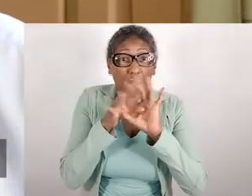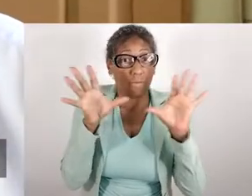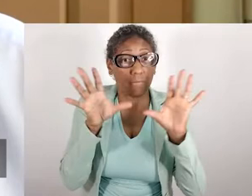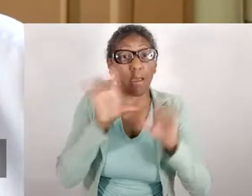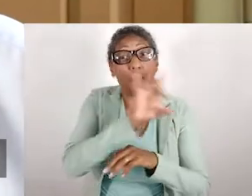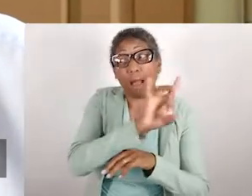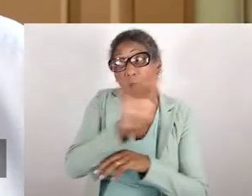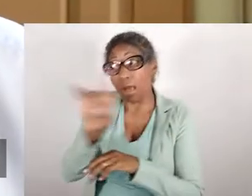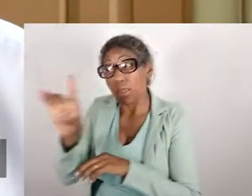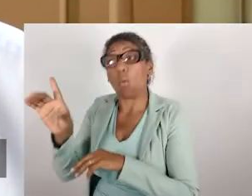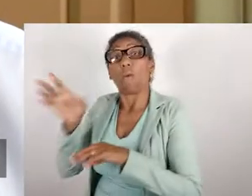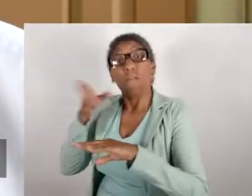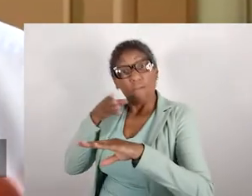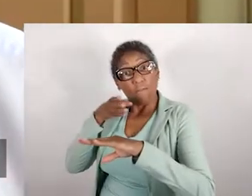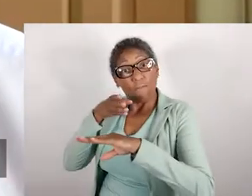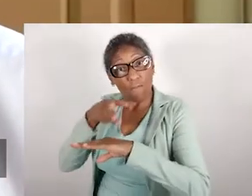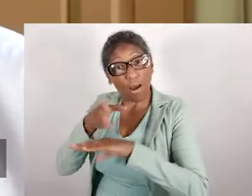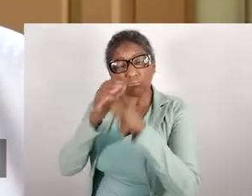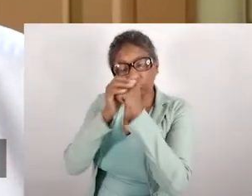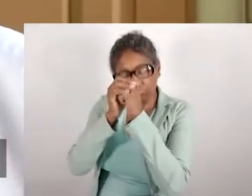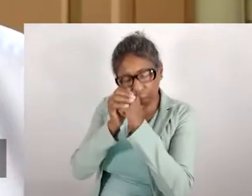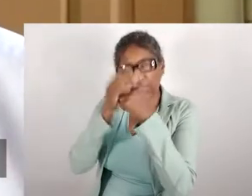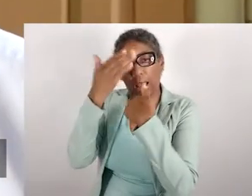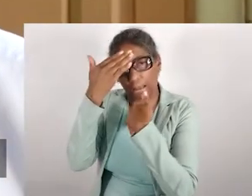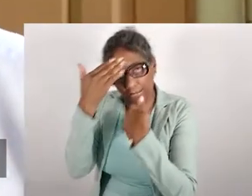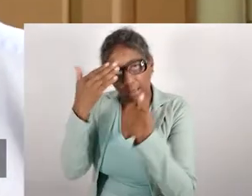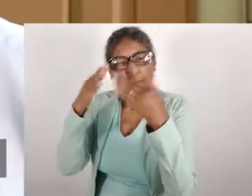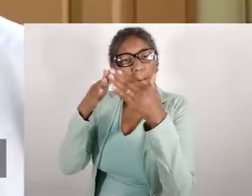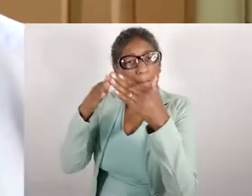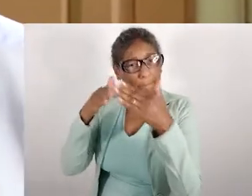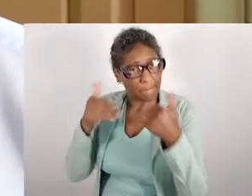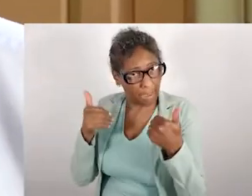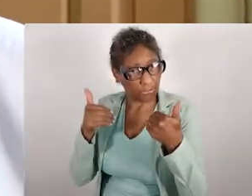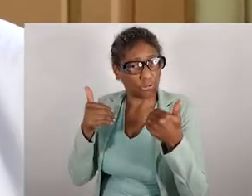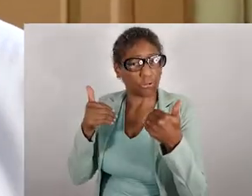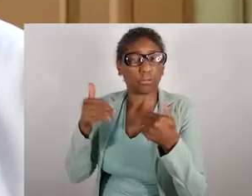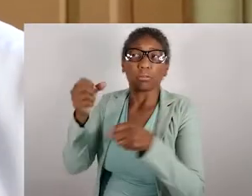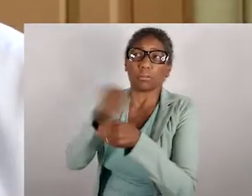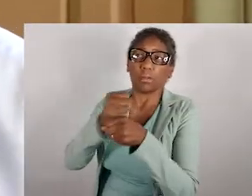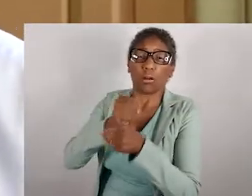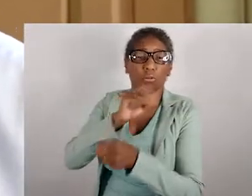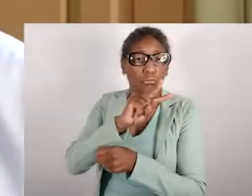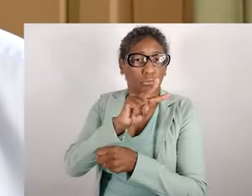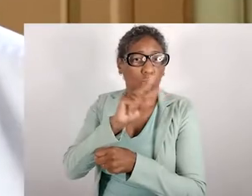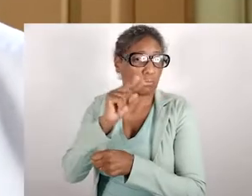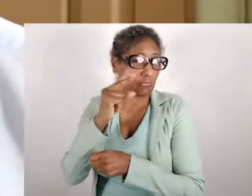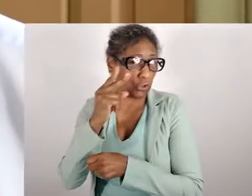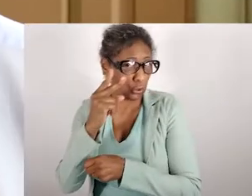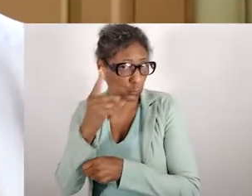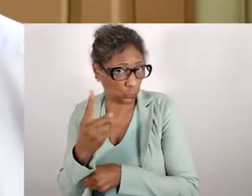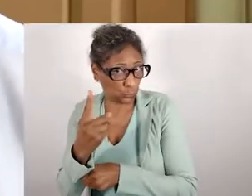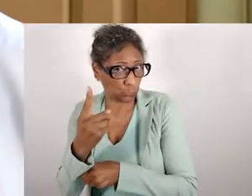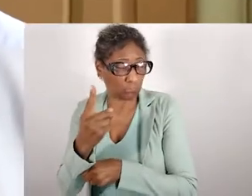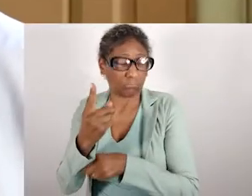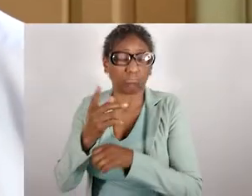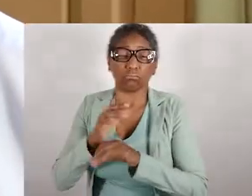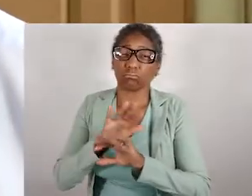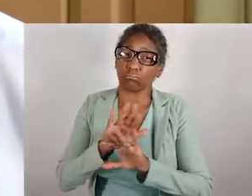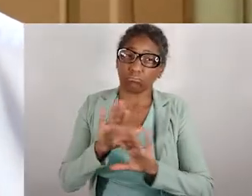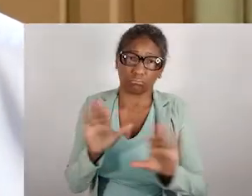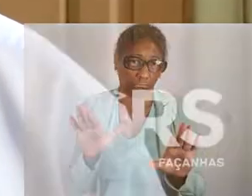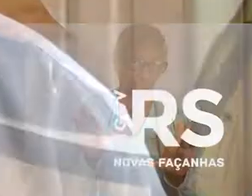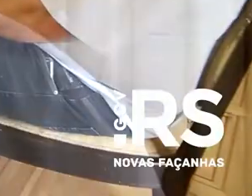necessidade de aglomerar. Cada um vai lá, faz a seu agradecimento, a sua prece, a sua entrega, né? E o seu pedido para o